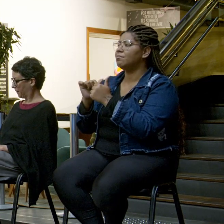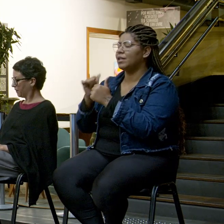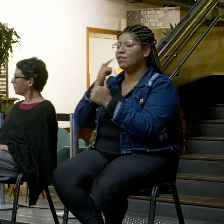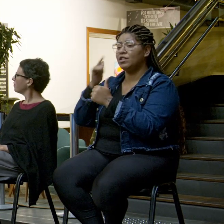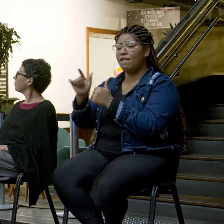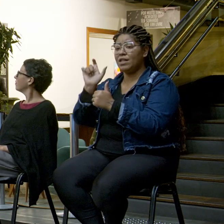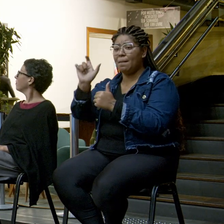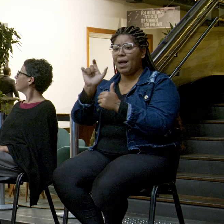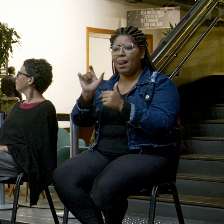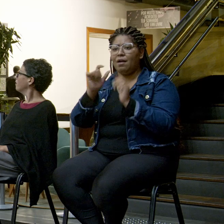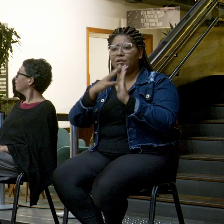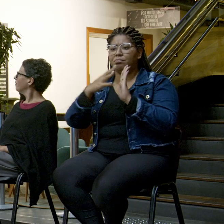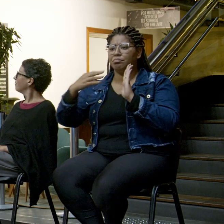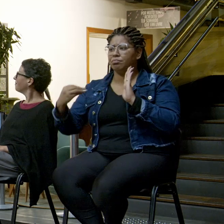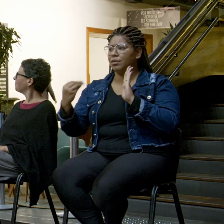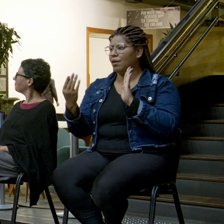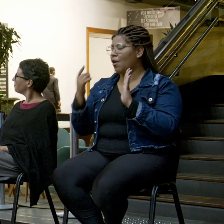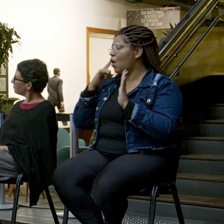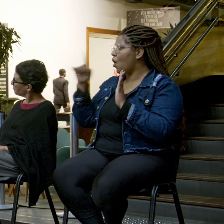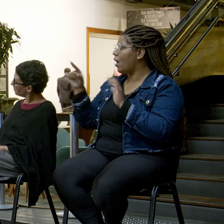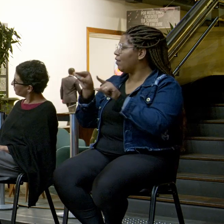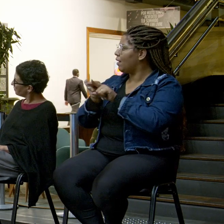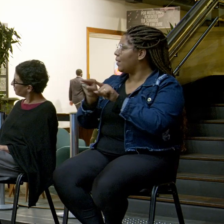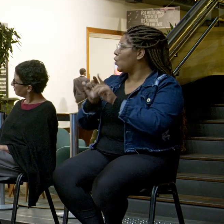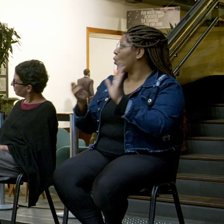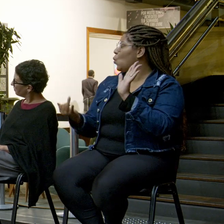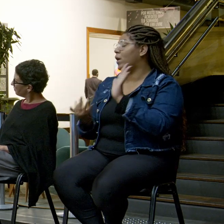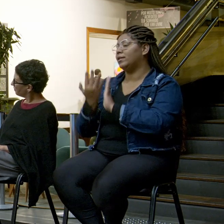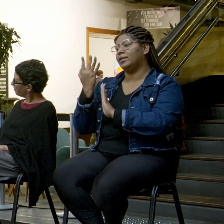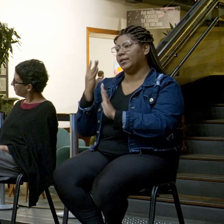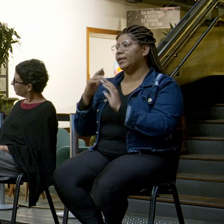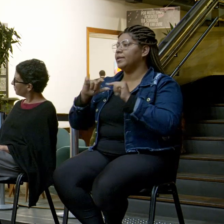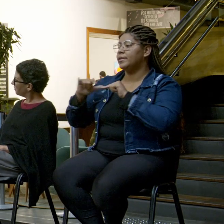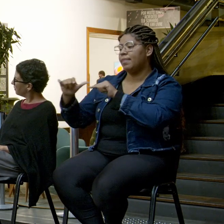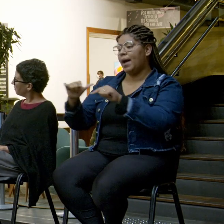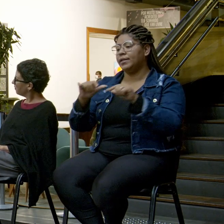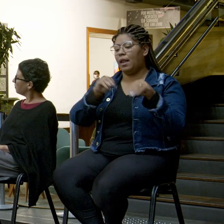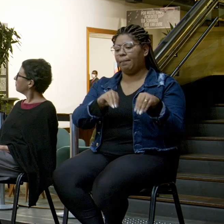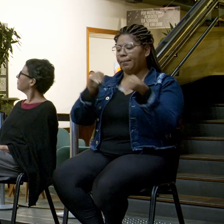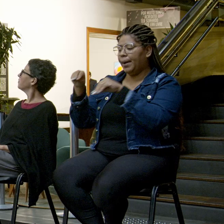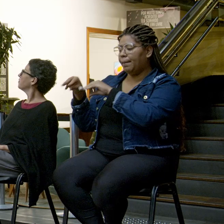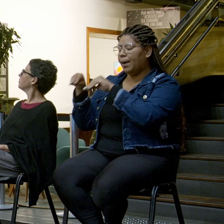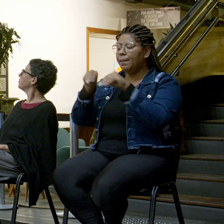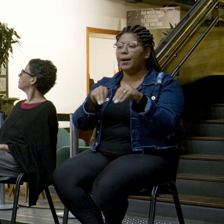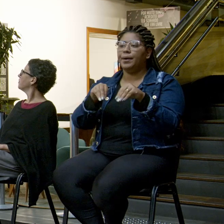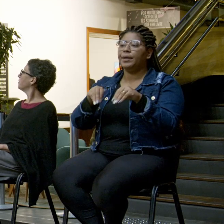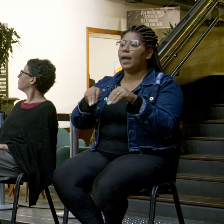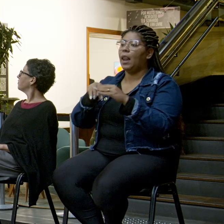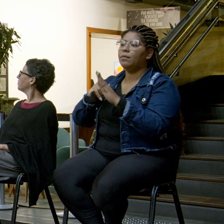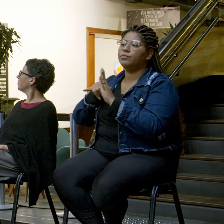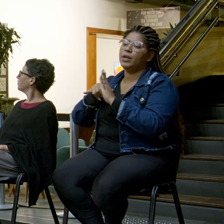E é curioso porque a Ana, sendo tão estrangeira tantas vezes, né? Ela foi estrangeira tantas vezes e, ao mesmo tempo, talvez